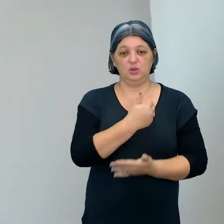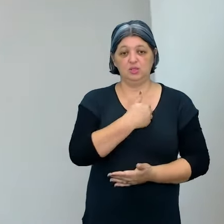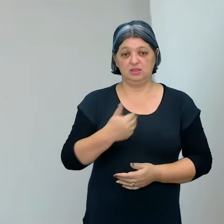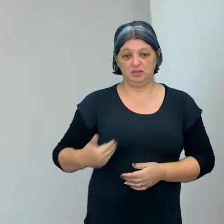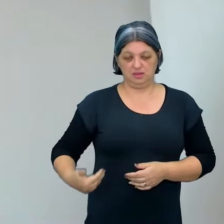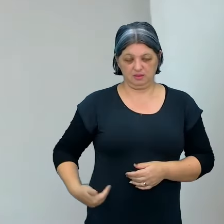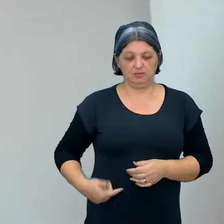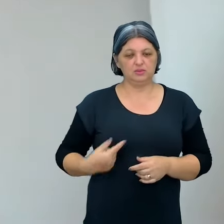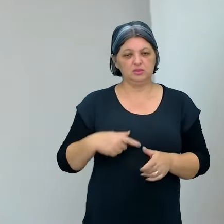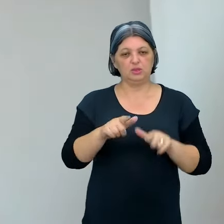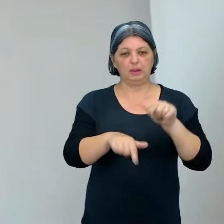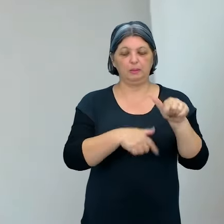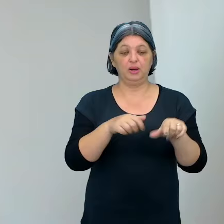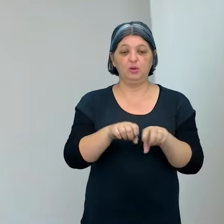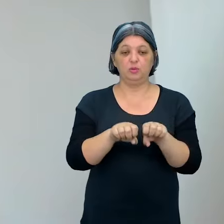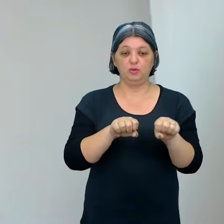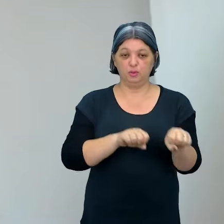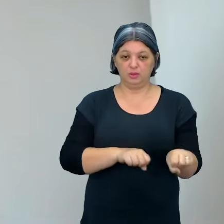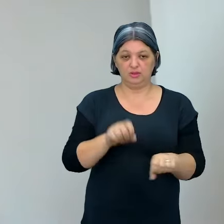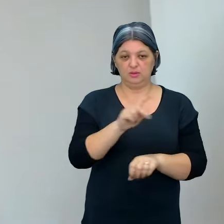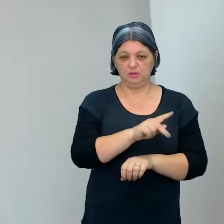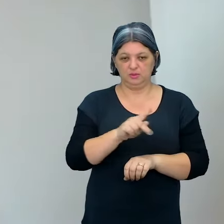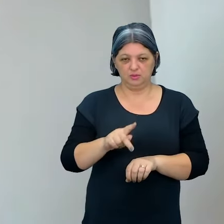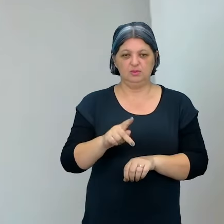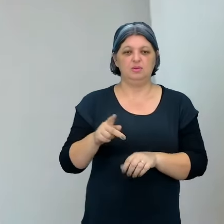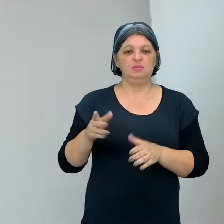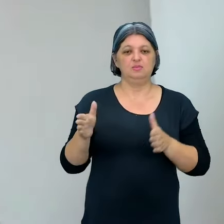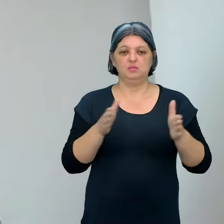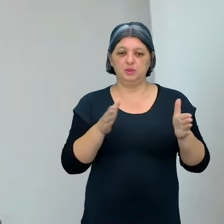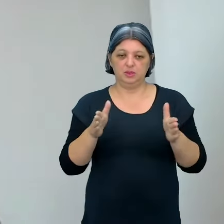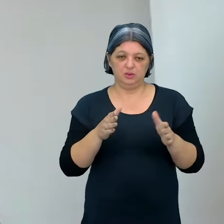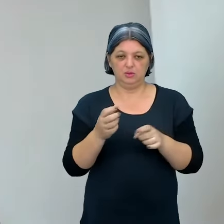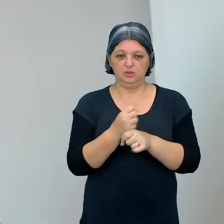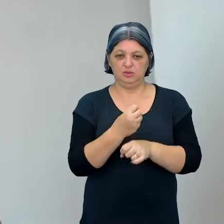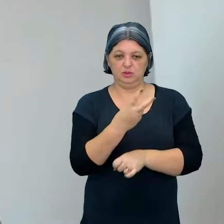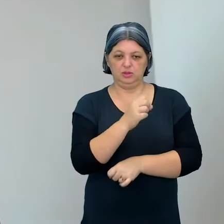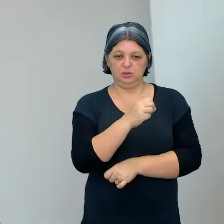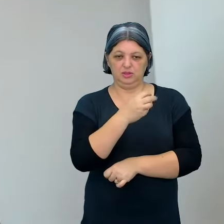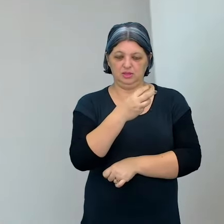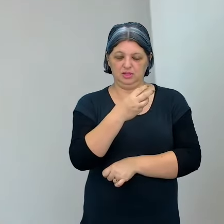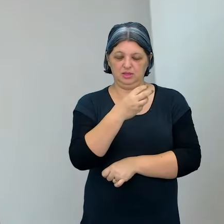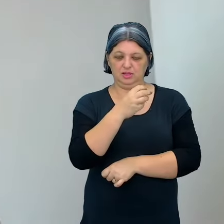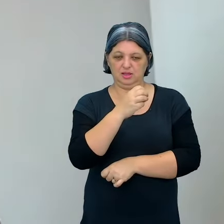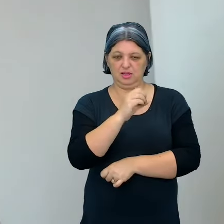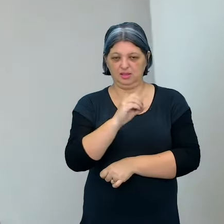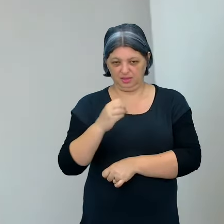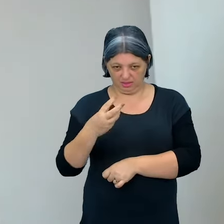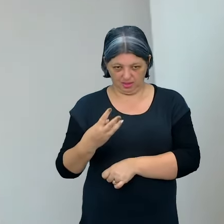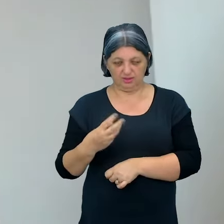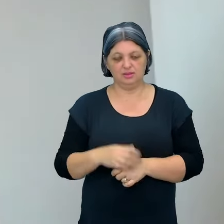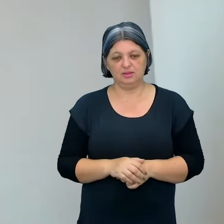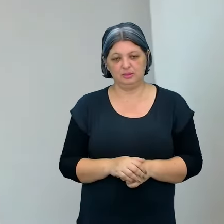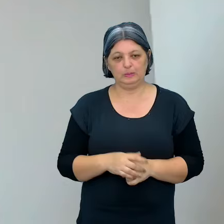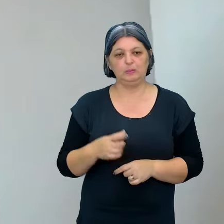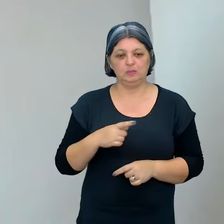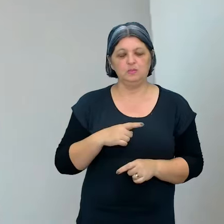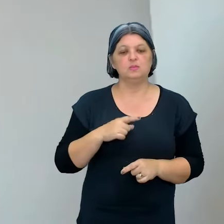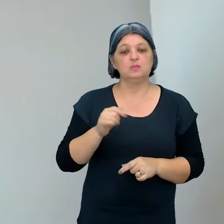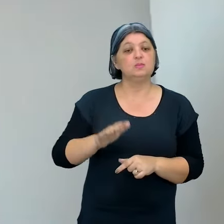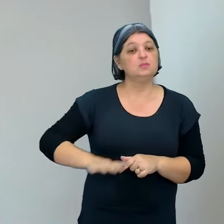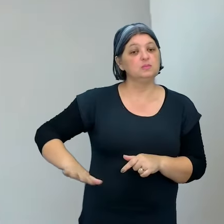como formadora de professores desde 2003 e tenho aí atuado em algumas áreas